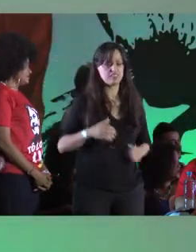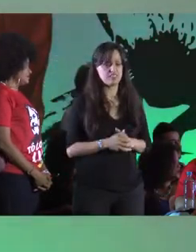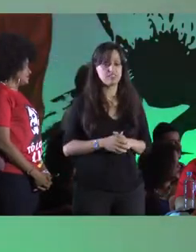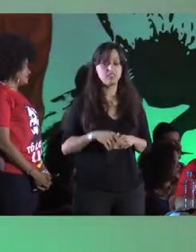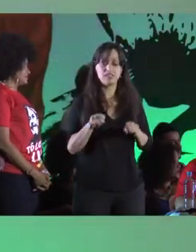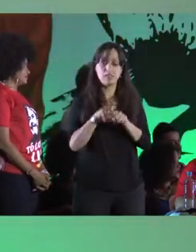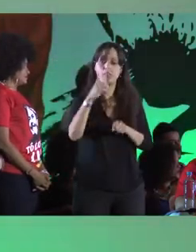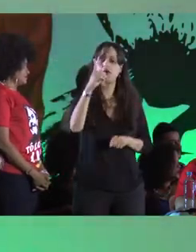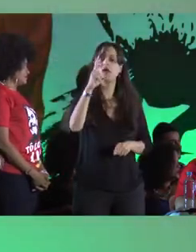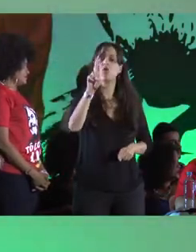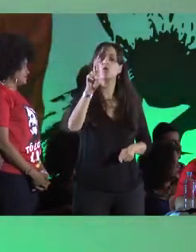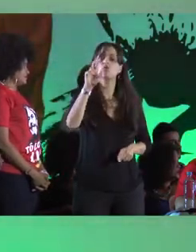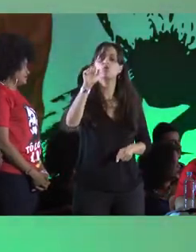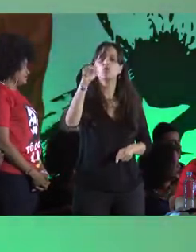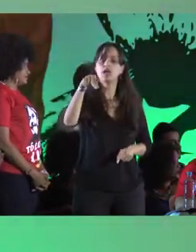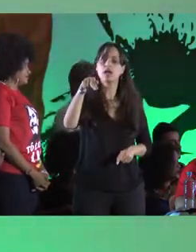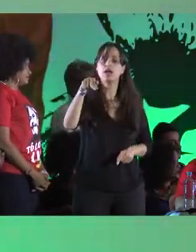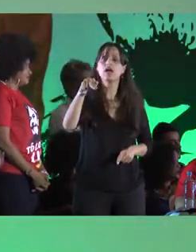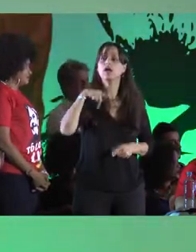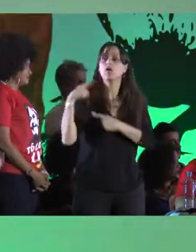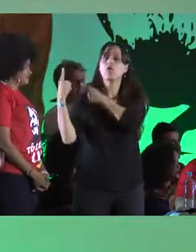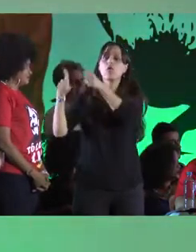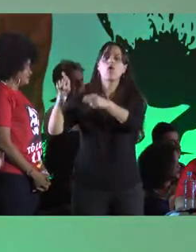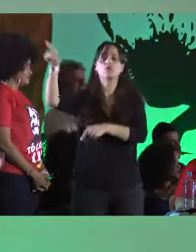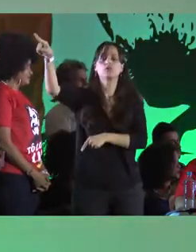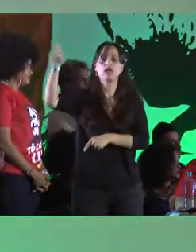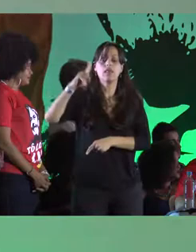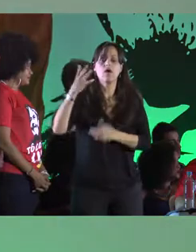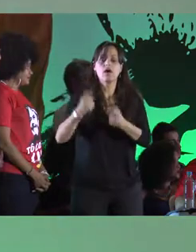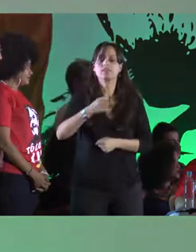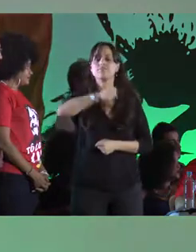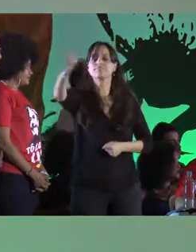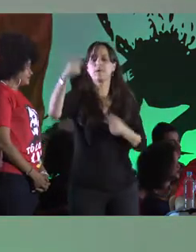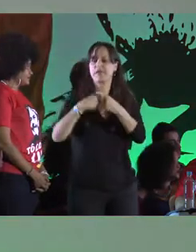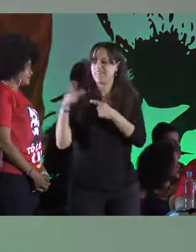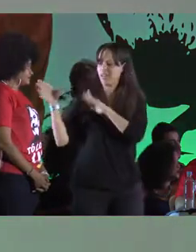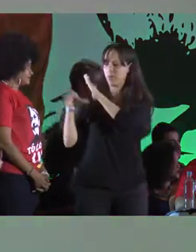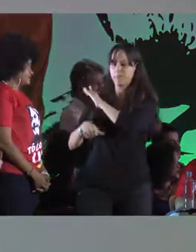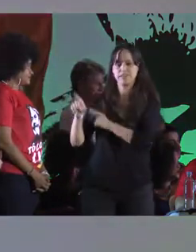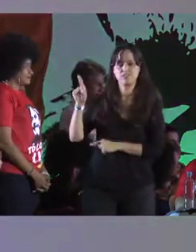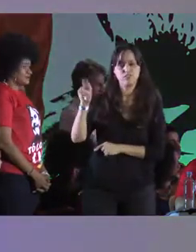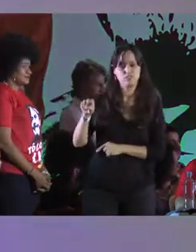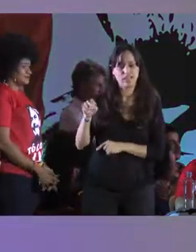o cara que está acusando o Moro, ele não leva porque ele disse que é bandido.